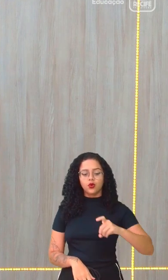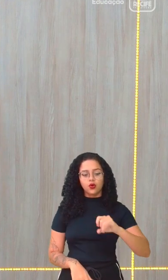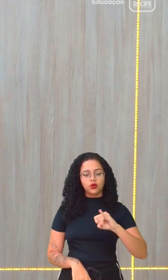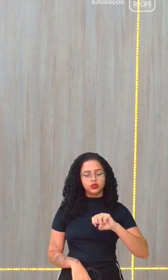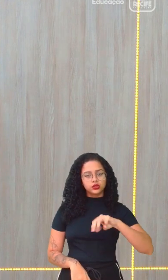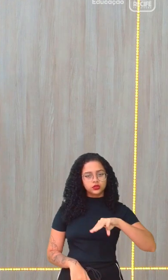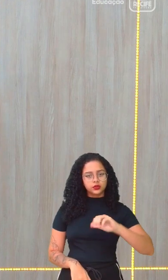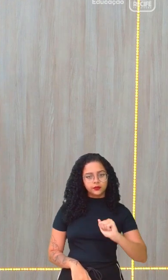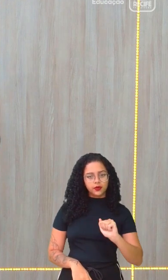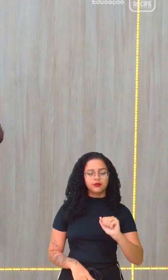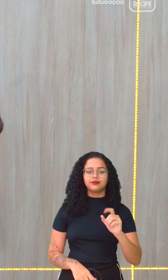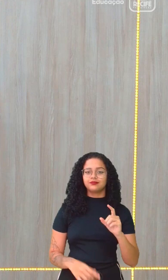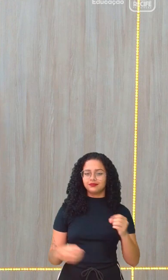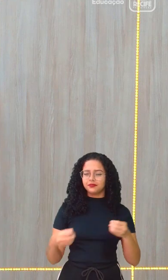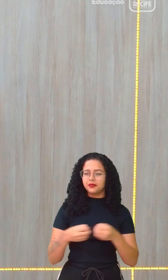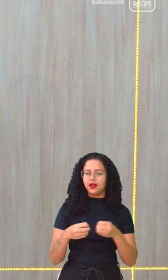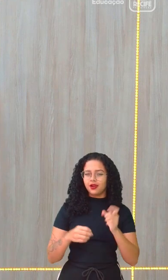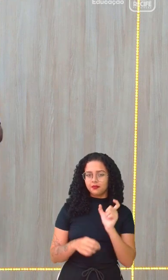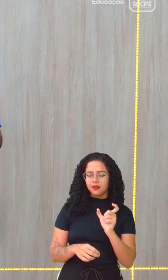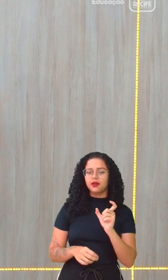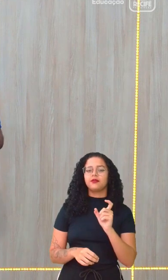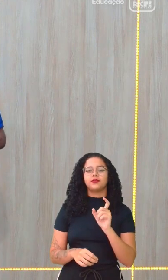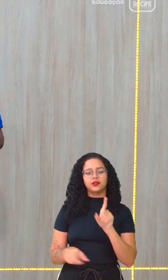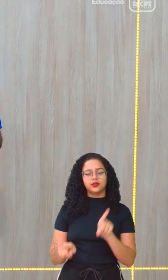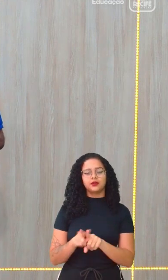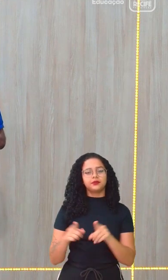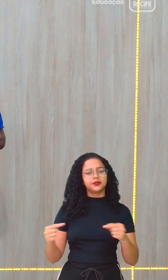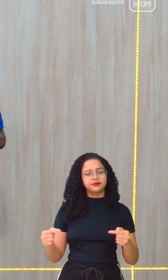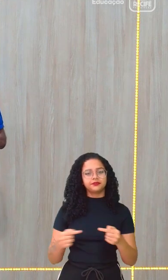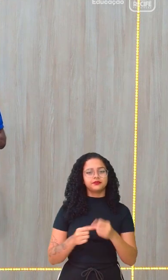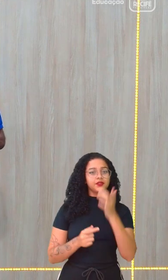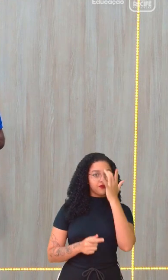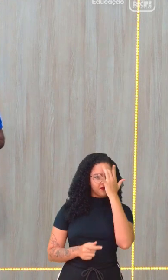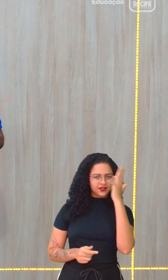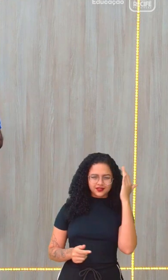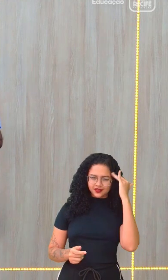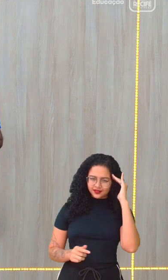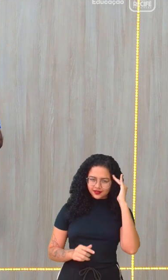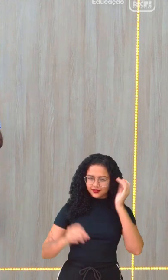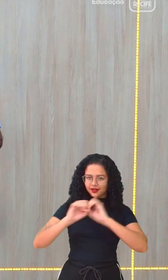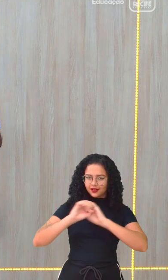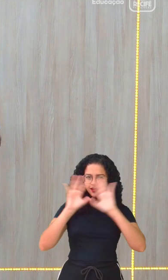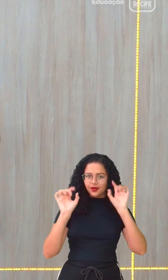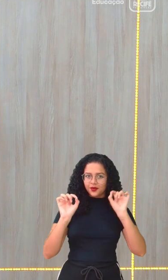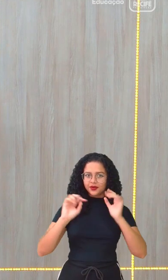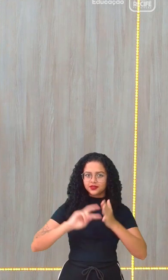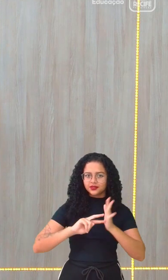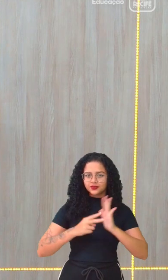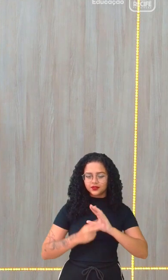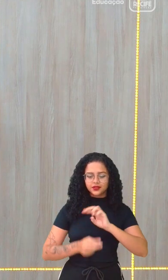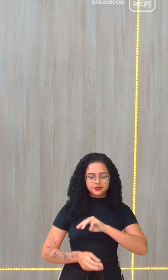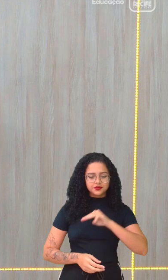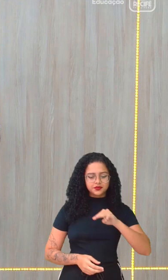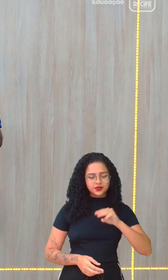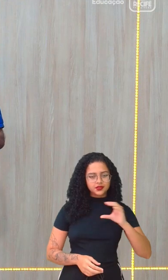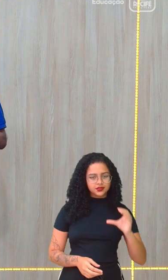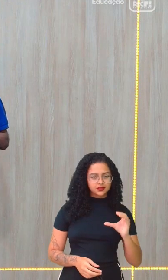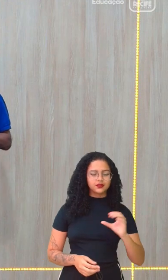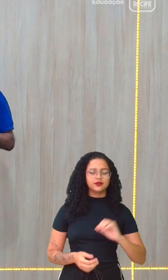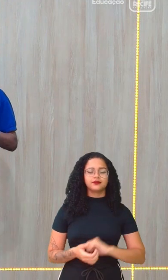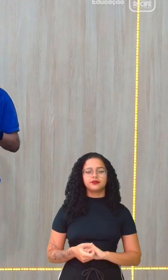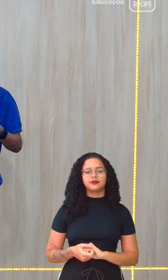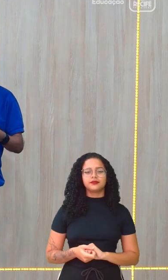próximo encontro, que você vai descobrir aí numa boa. Então, ficou fácil entender o que significa MMC? Ficou